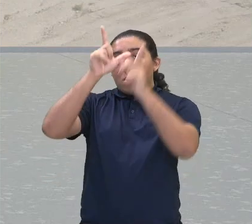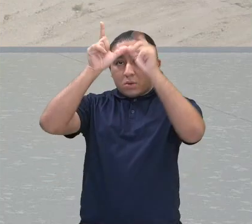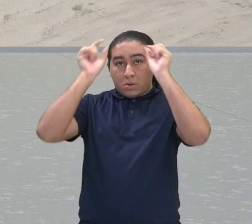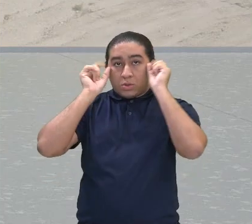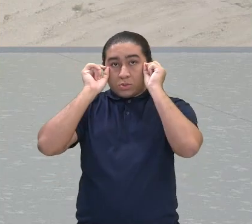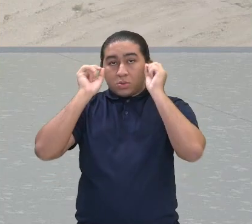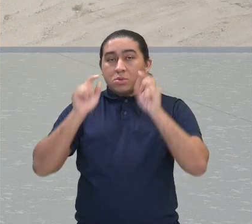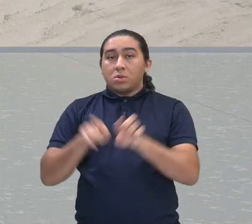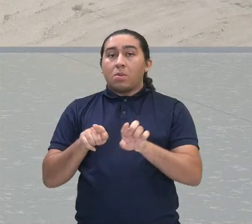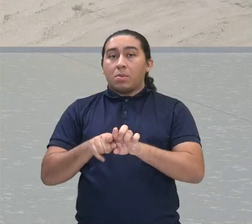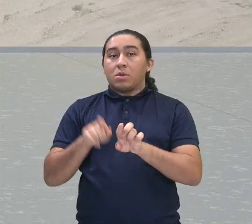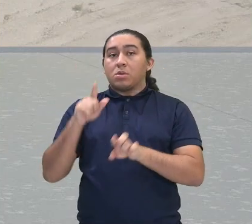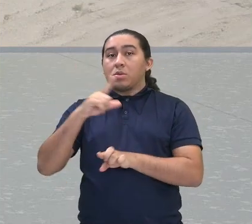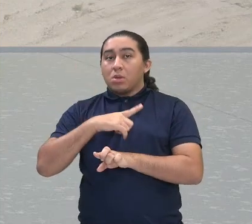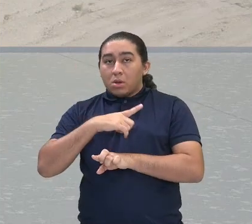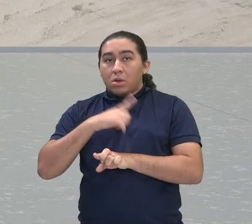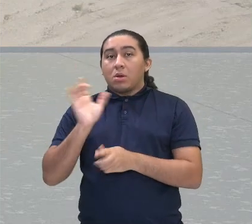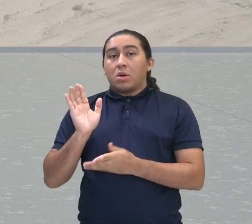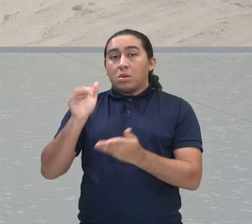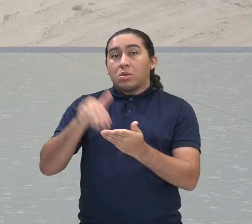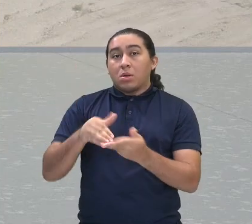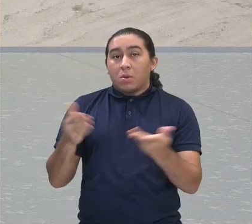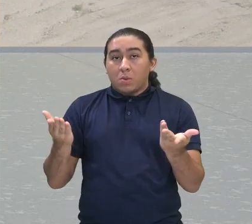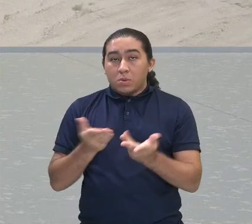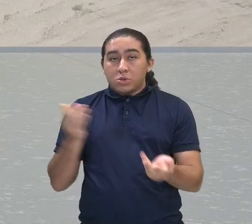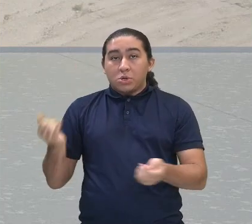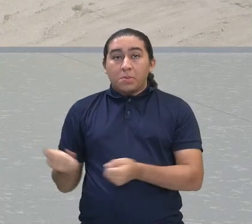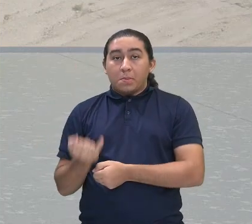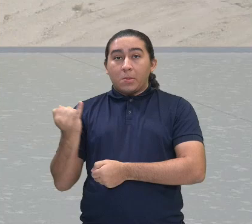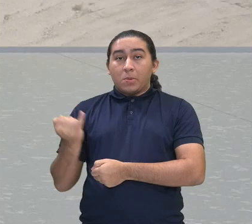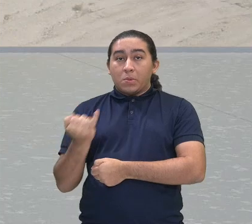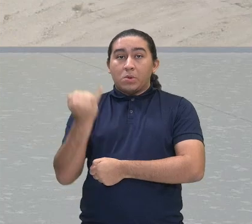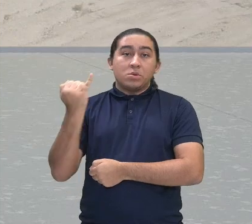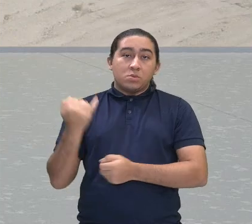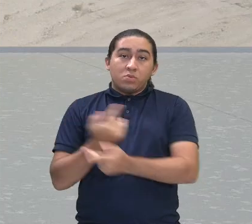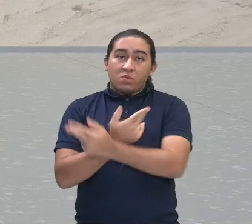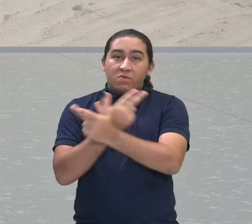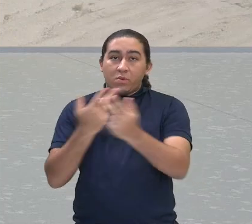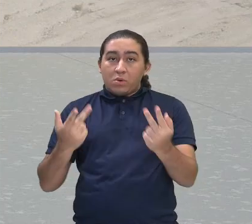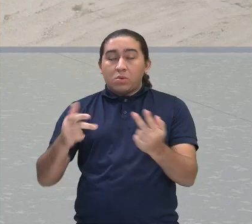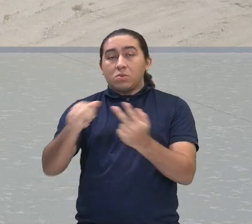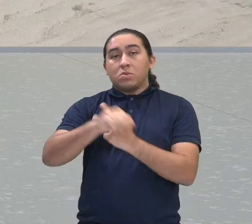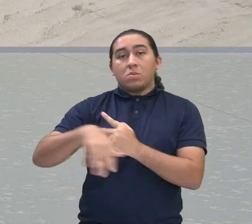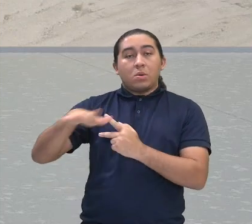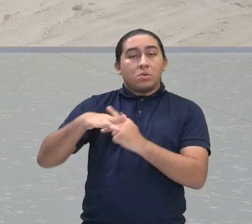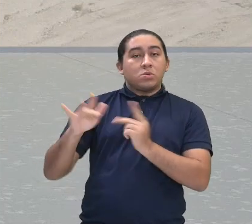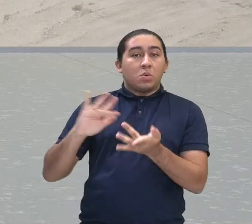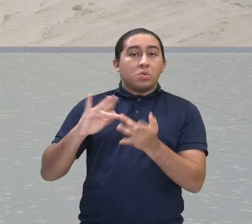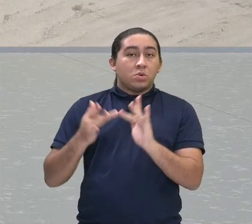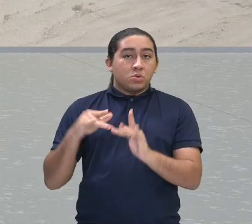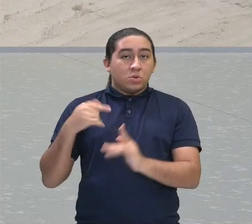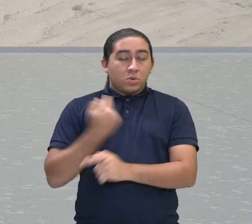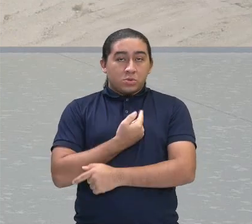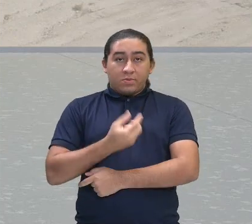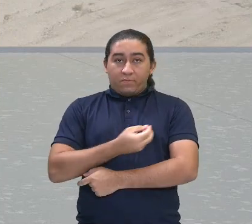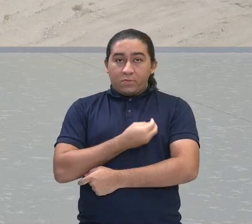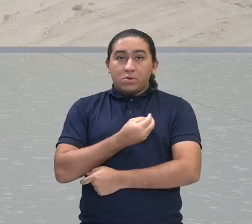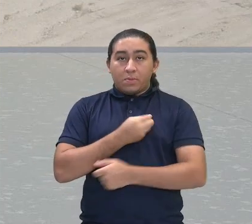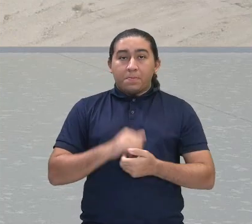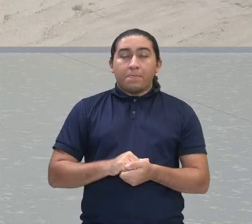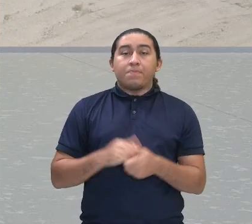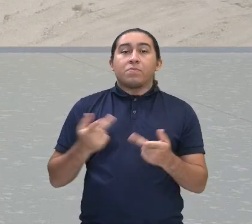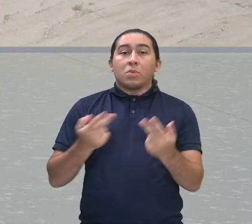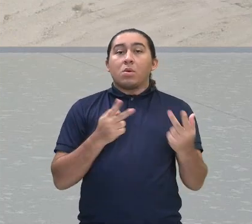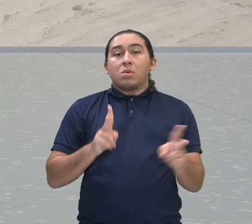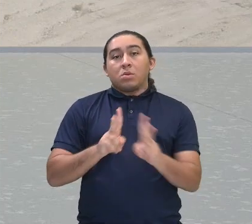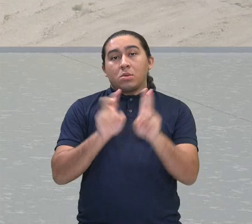também teve e tem importância, na verdade, em diversos outros campos da nossa vida, tá? Como na própria